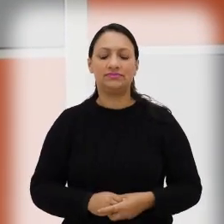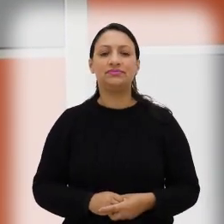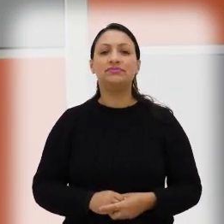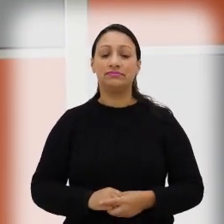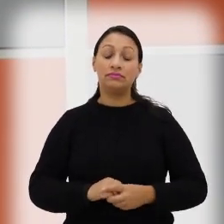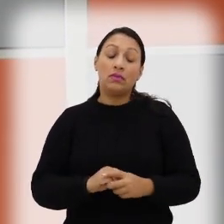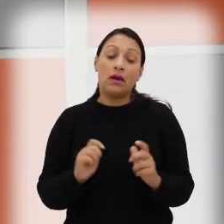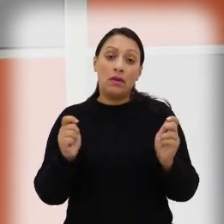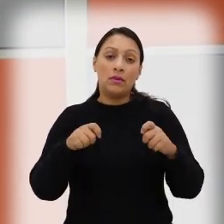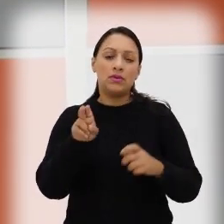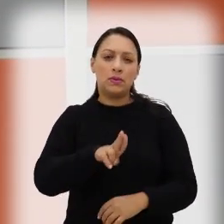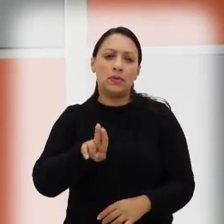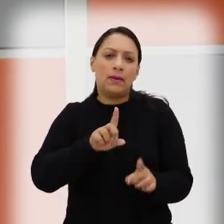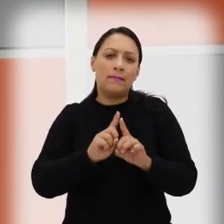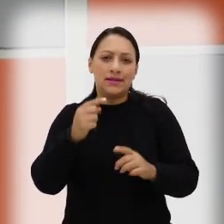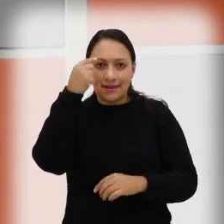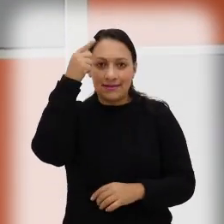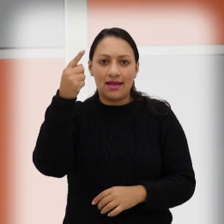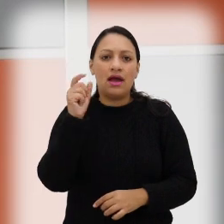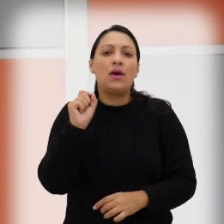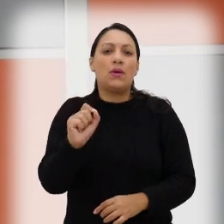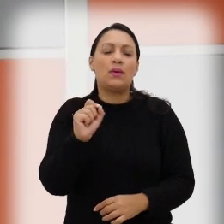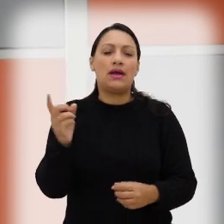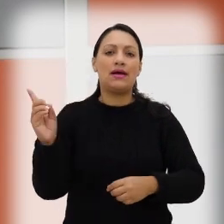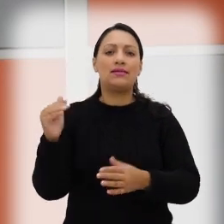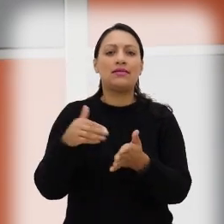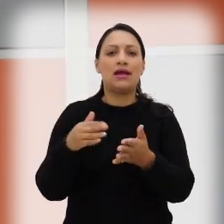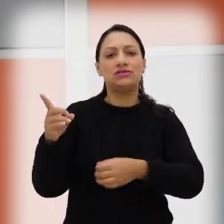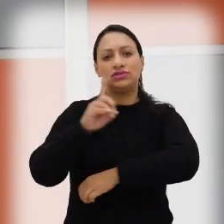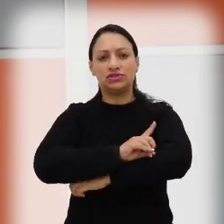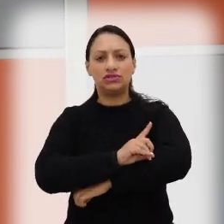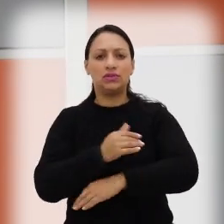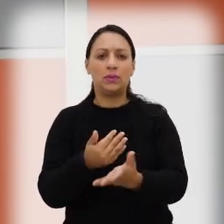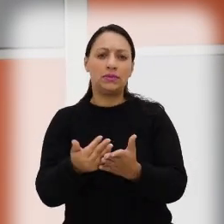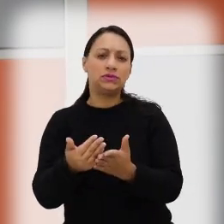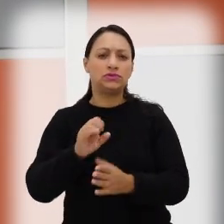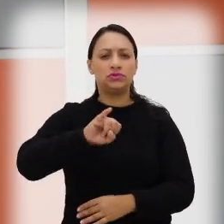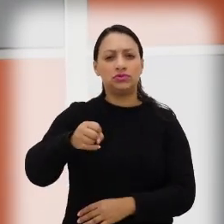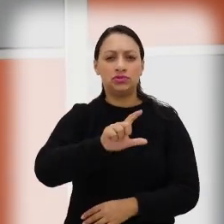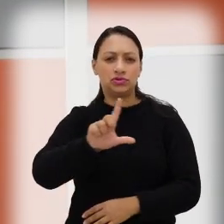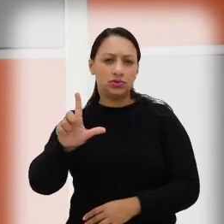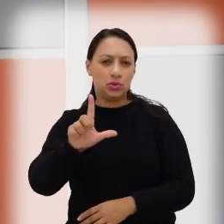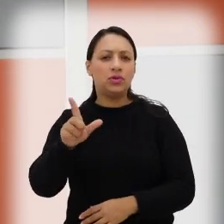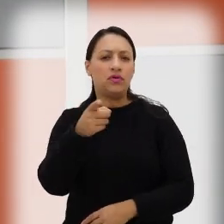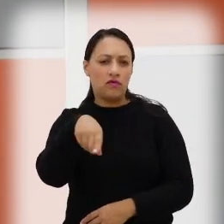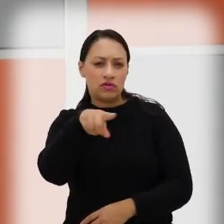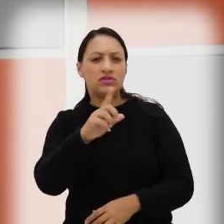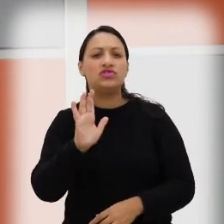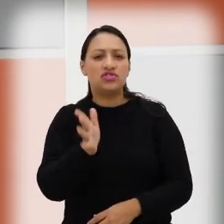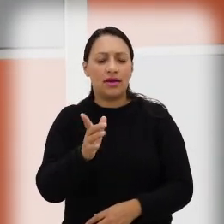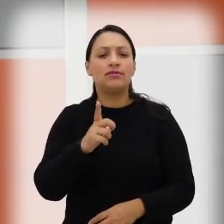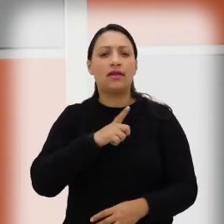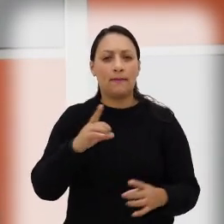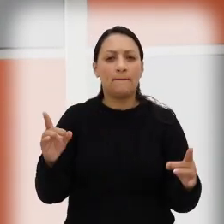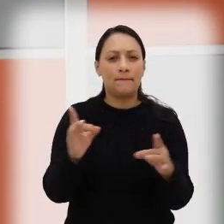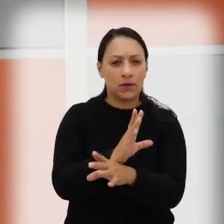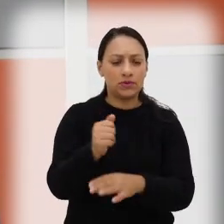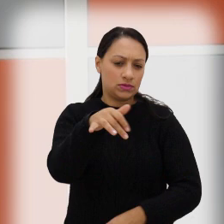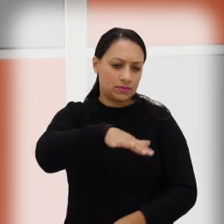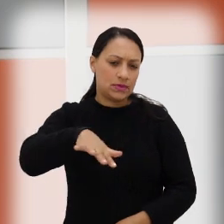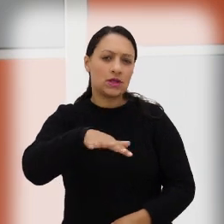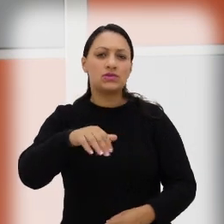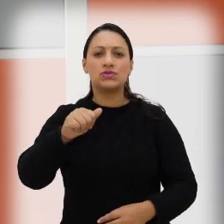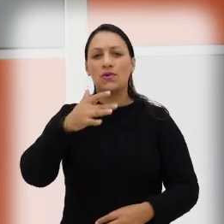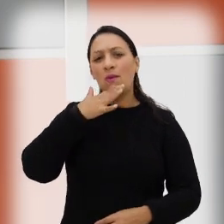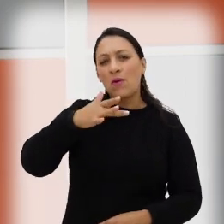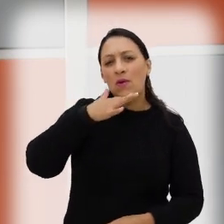para uso, mas a ideia é que a gente reformule ele até o dia, início ali de julho. Então, vocês também já vão ter um espaço mais colorido,